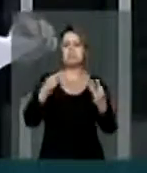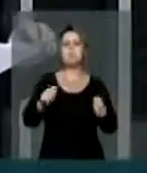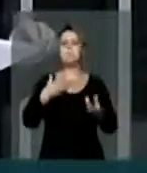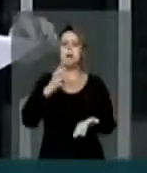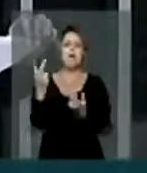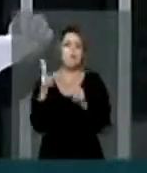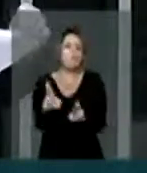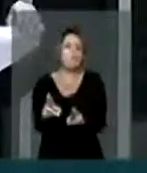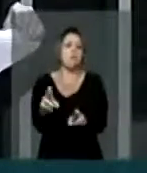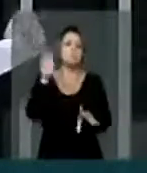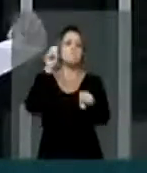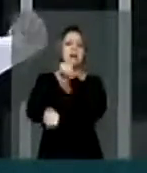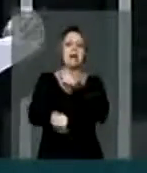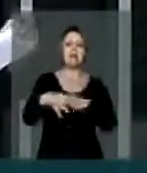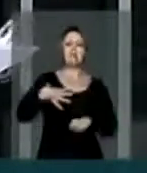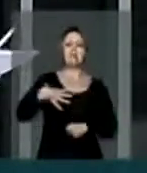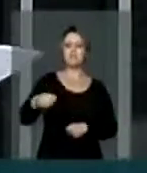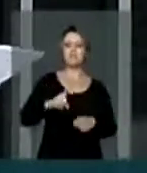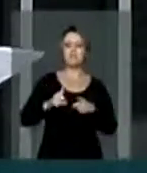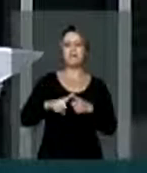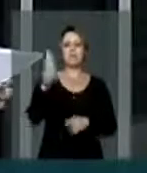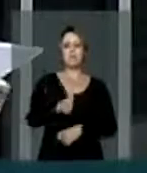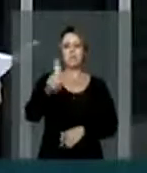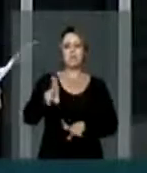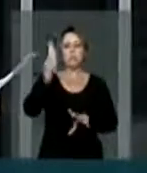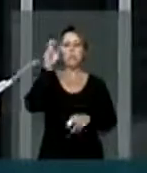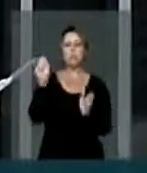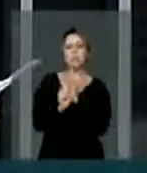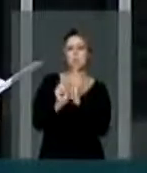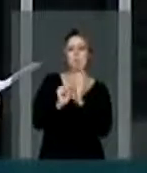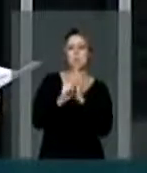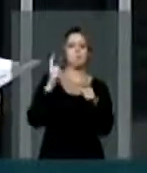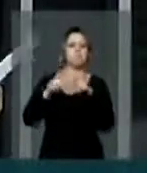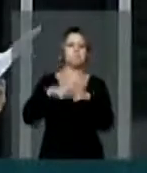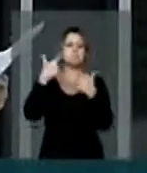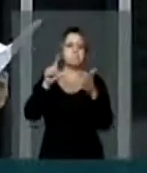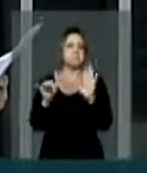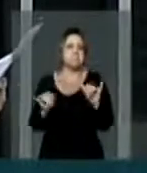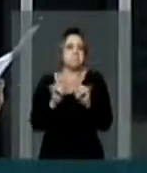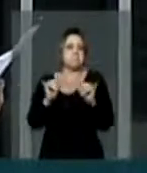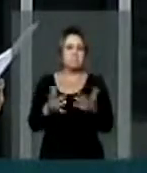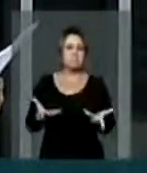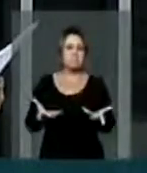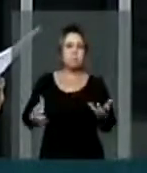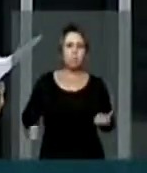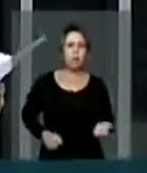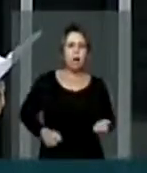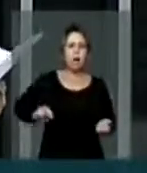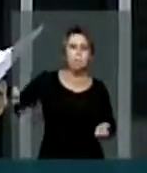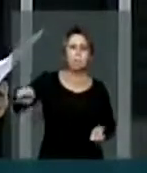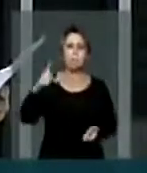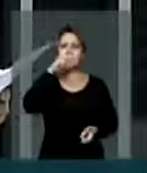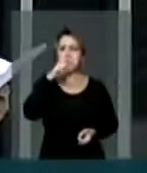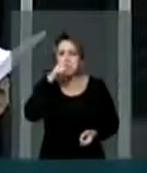filho por ele ser drogado ou qualquer outro motivo fútil. Essa forma de aborto é muito